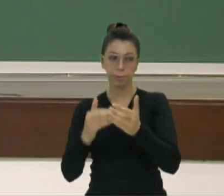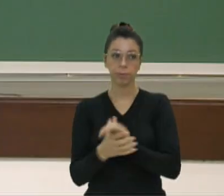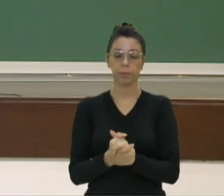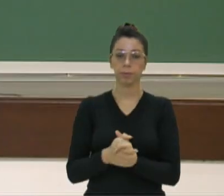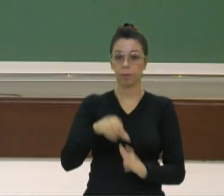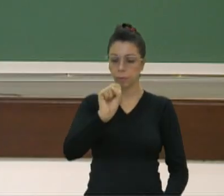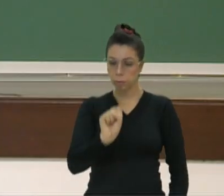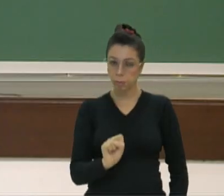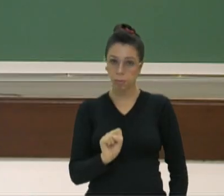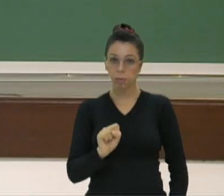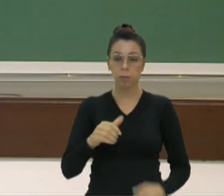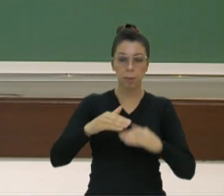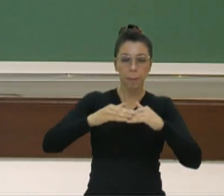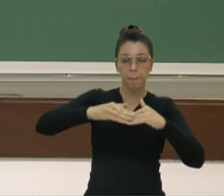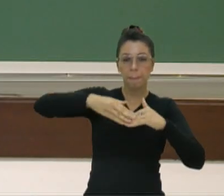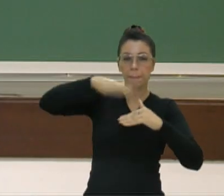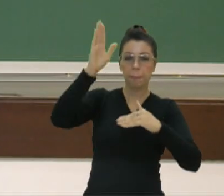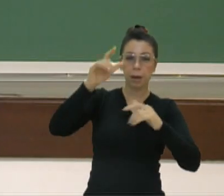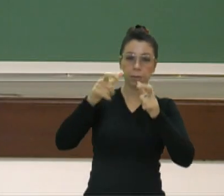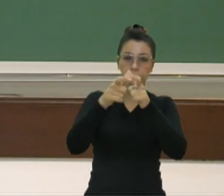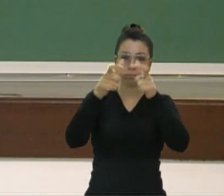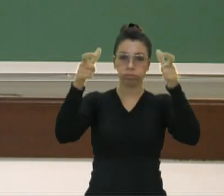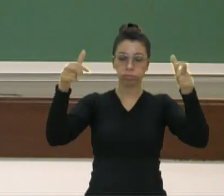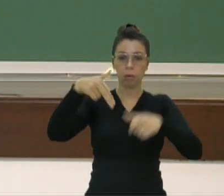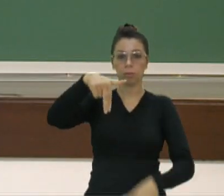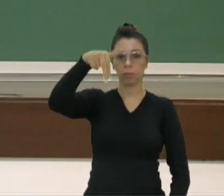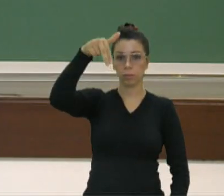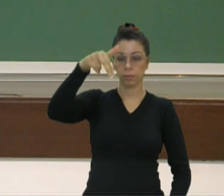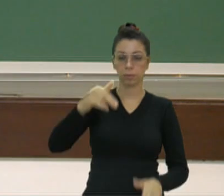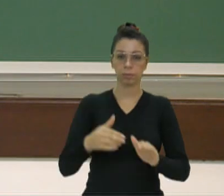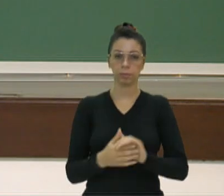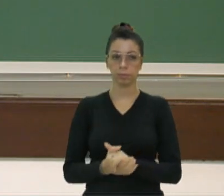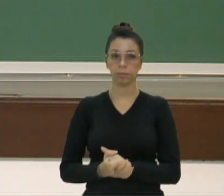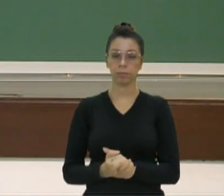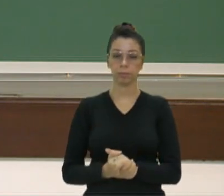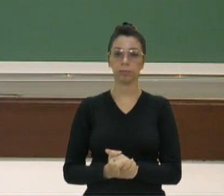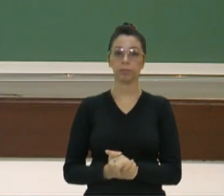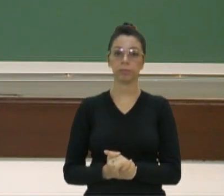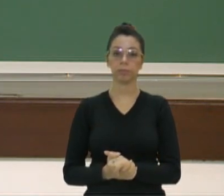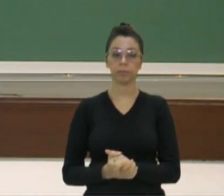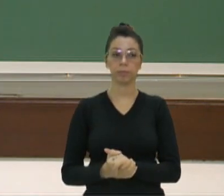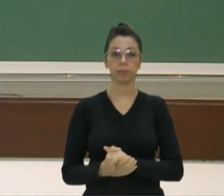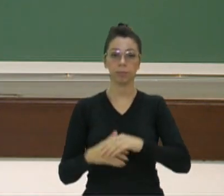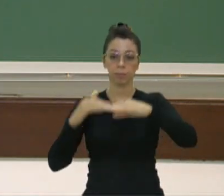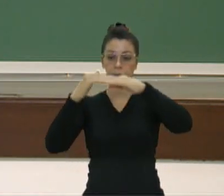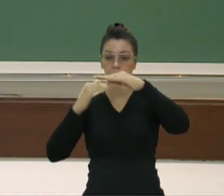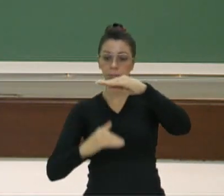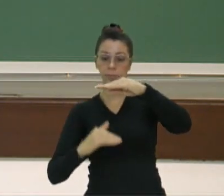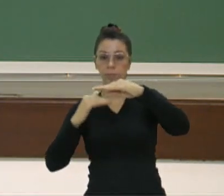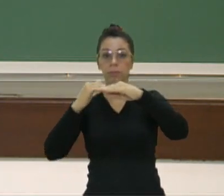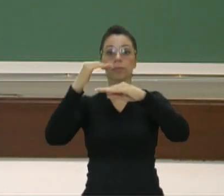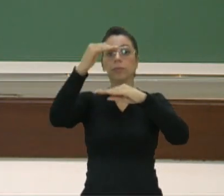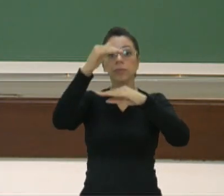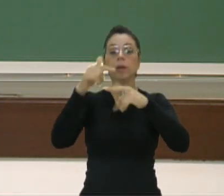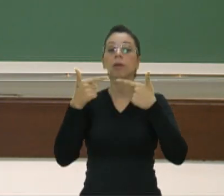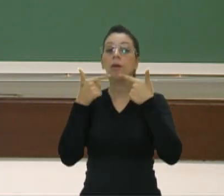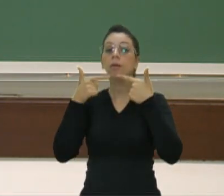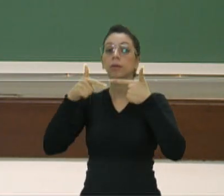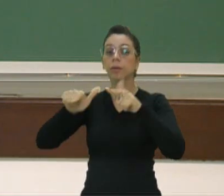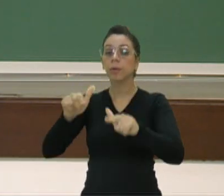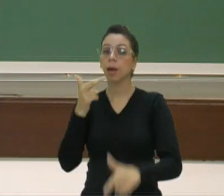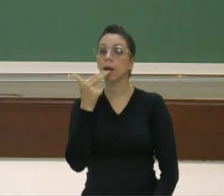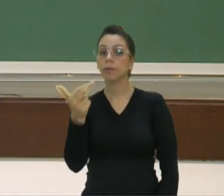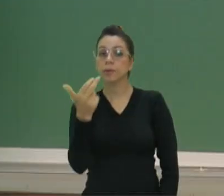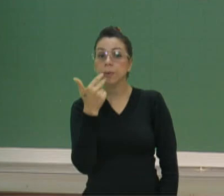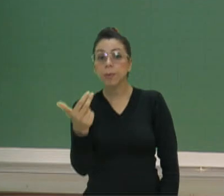e a maior parte está para o hemisfério norte. E a divisão da América linguística, que baseia